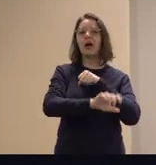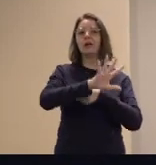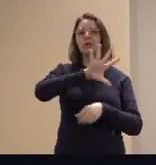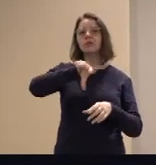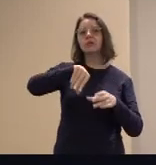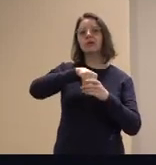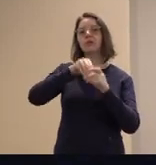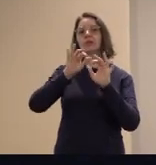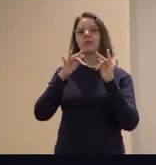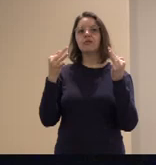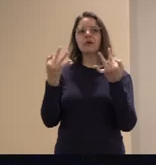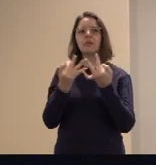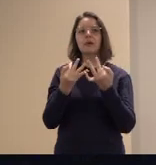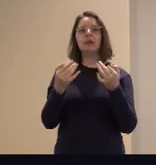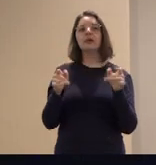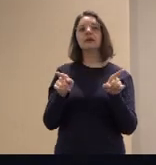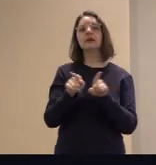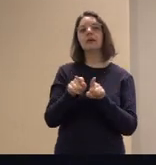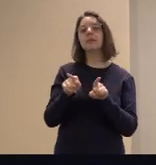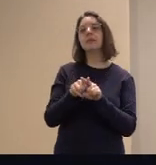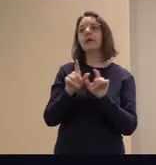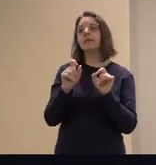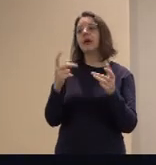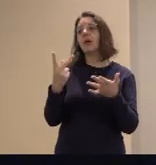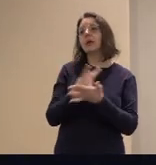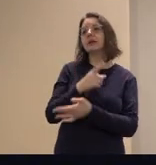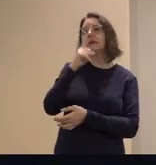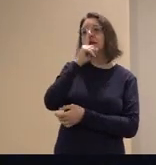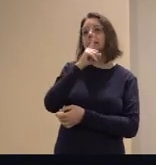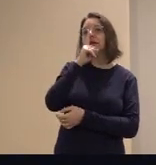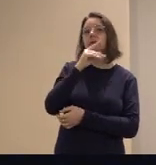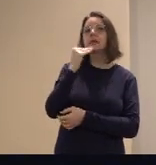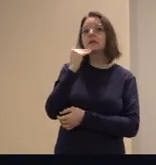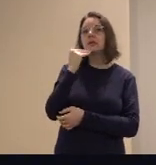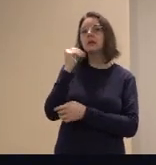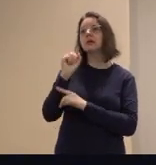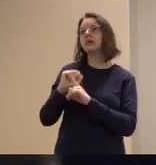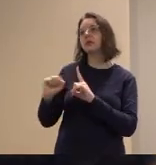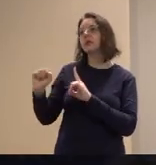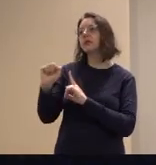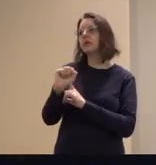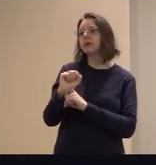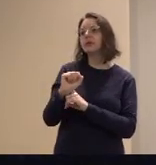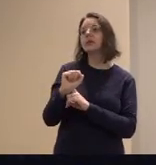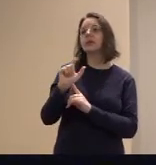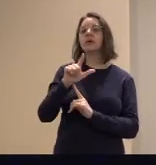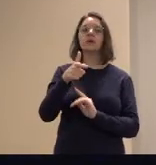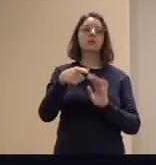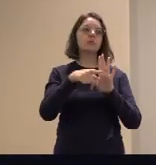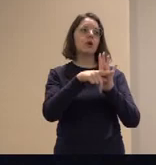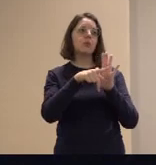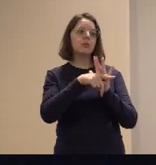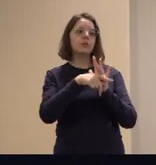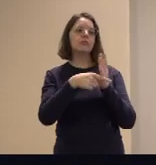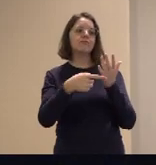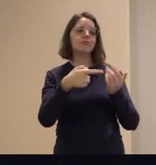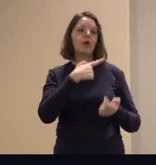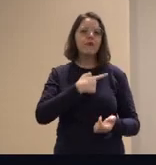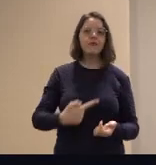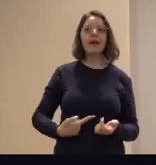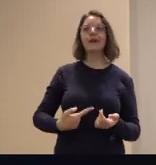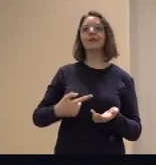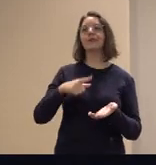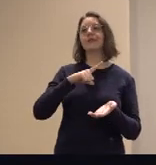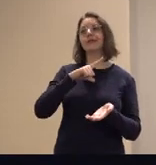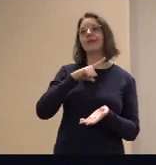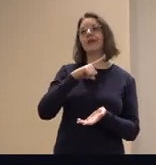familiar, mas também por falha, muitas vezes, da sociedade e também algumas outras vezes do próprio Estado, né? Então a gente